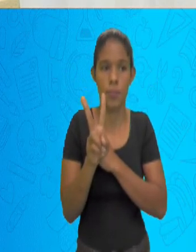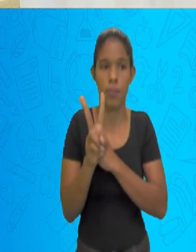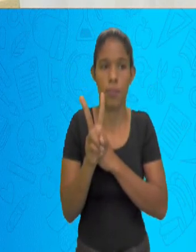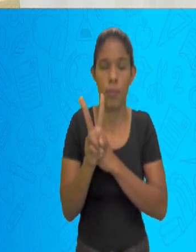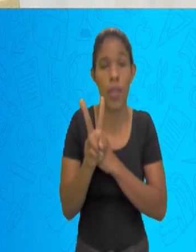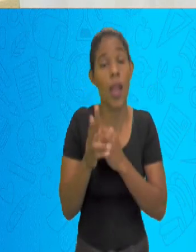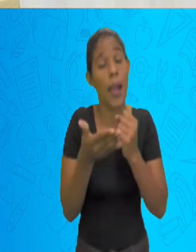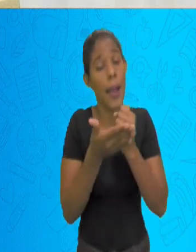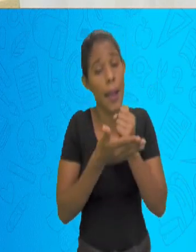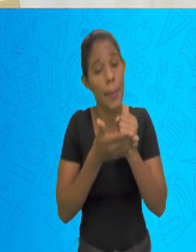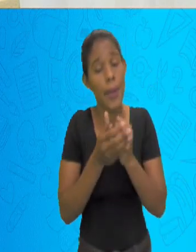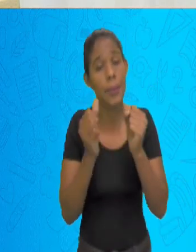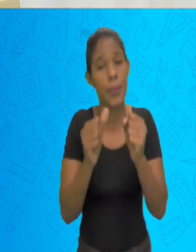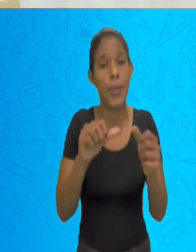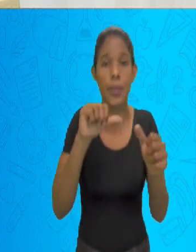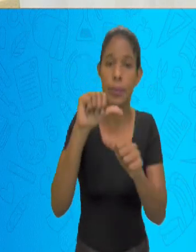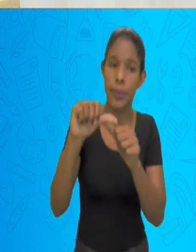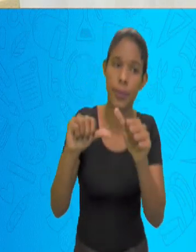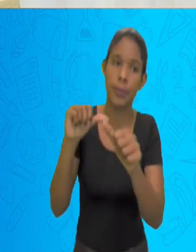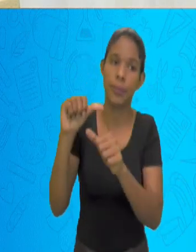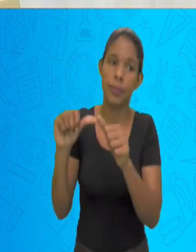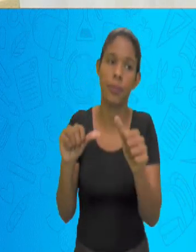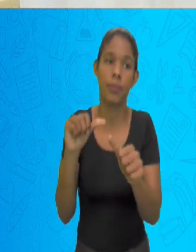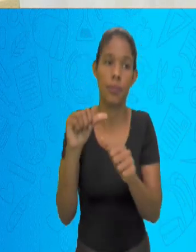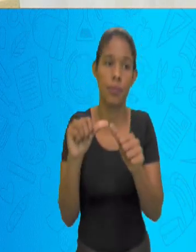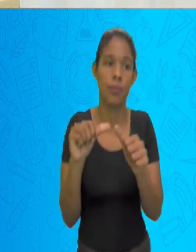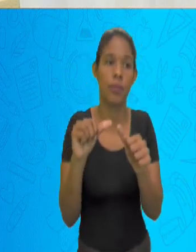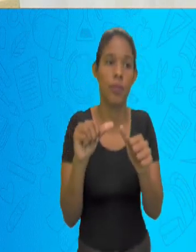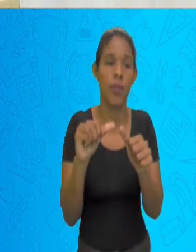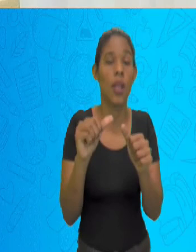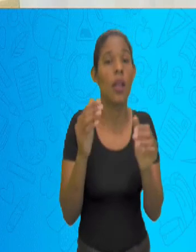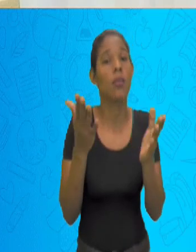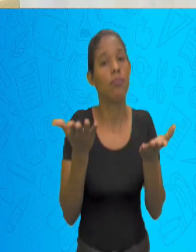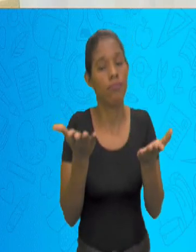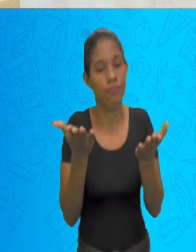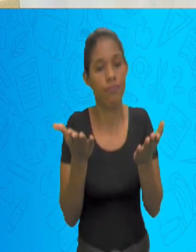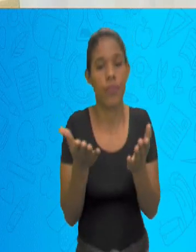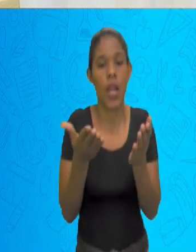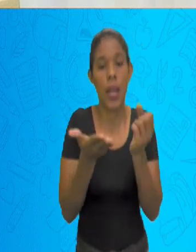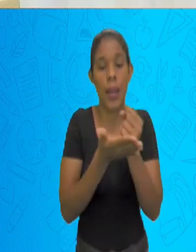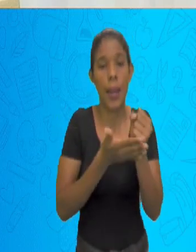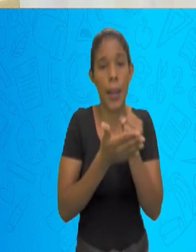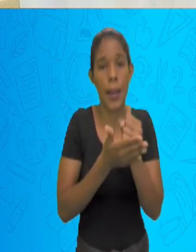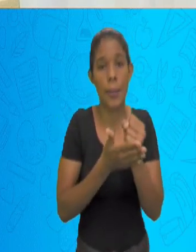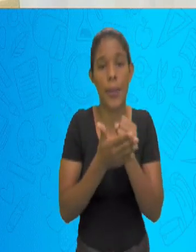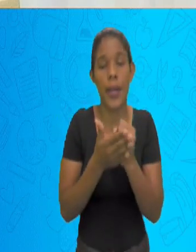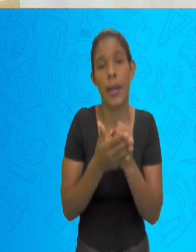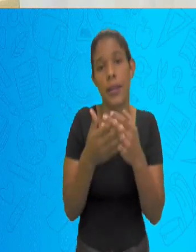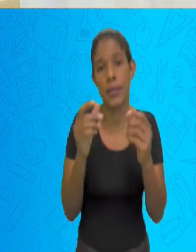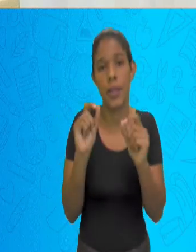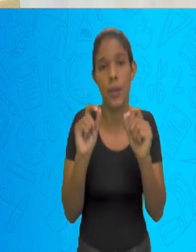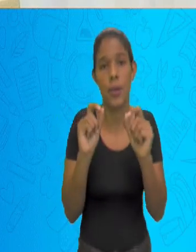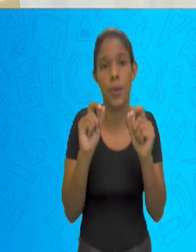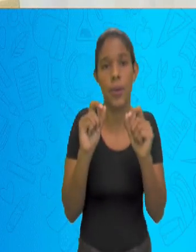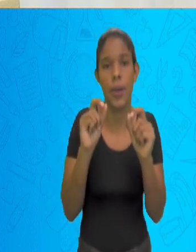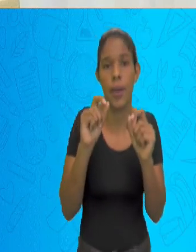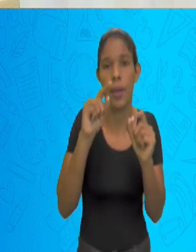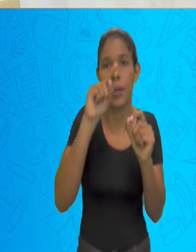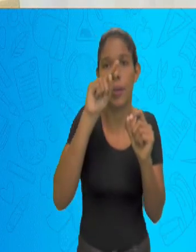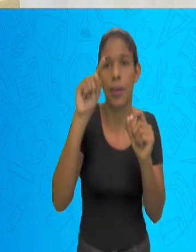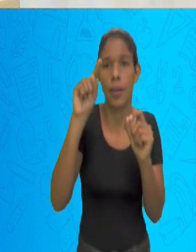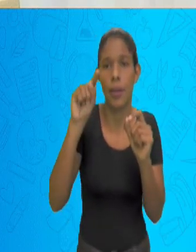pode mudar de forma, ok? Aqui é hexagonal e aqui triangular. Então, a base